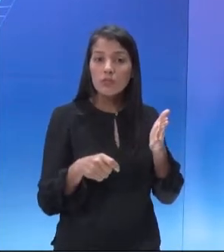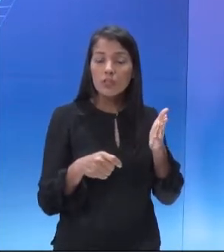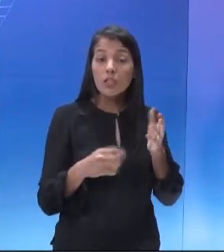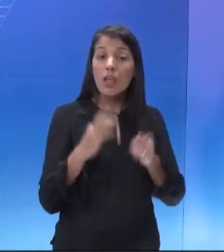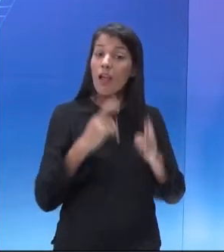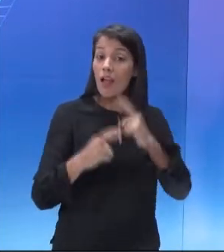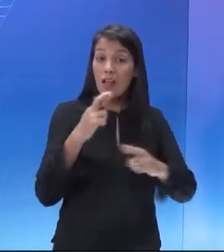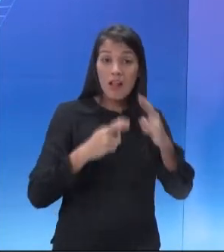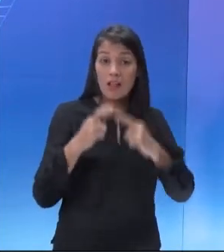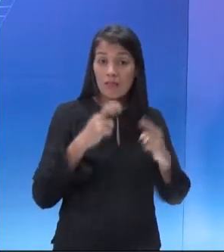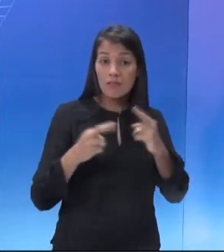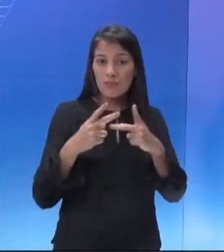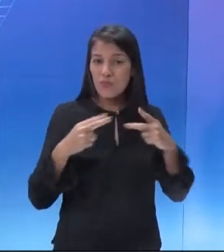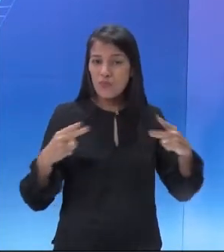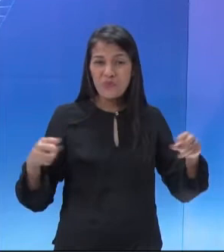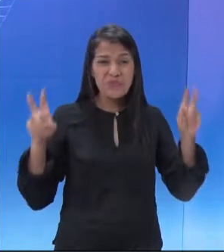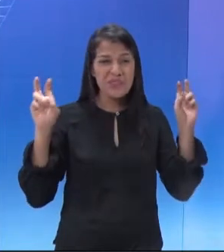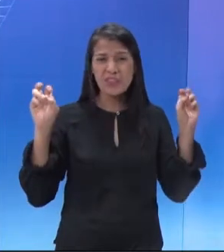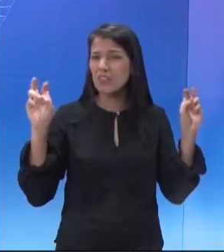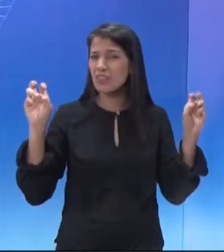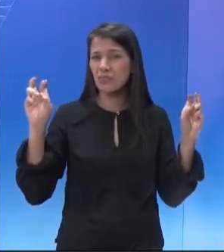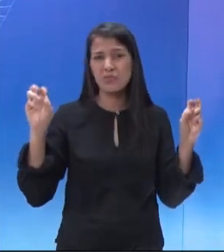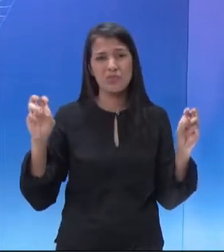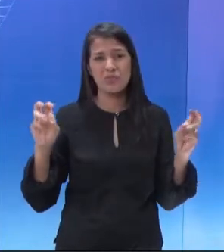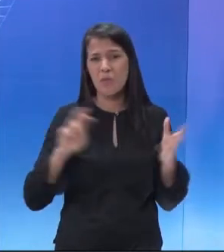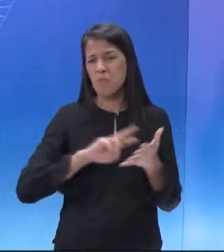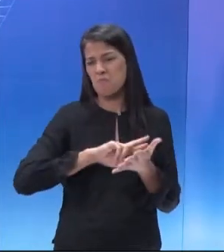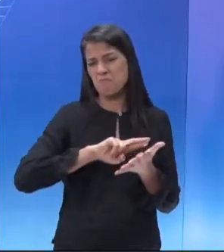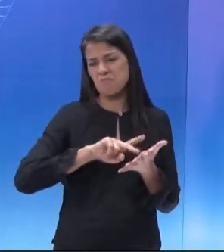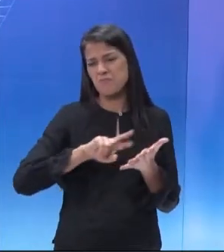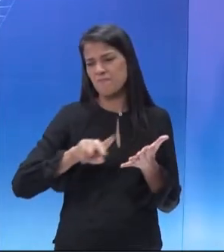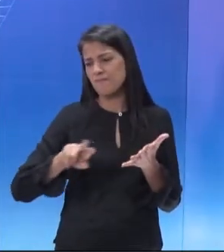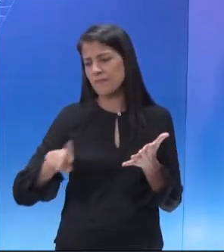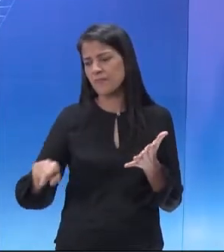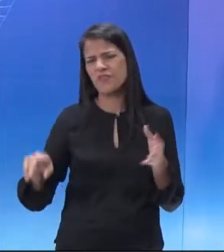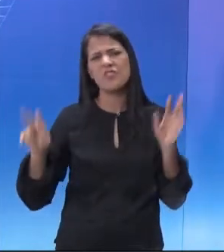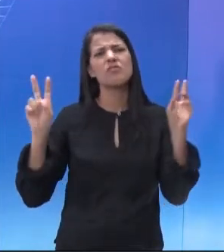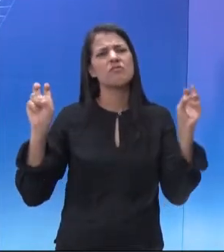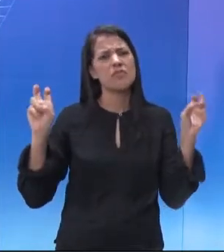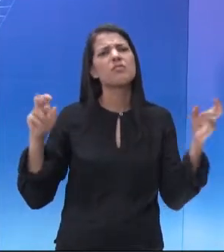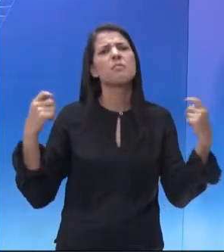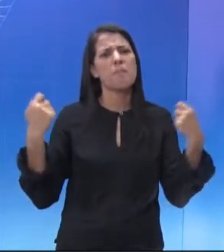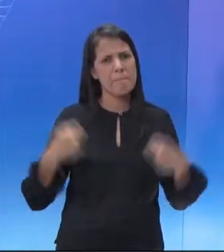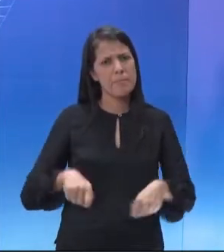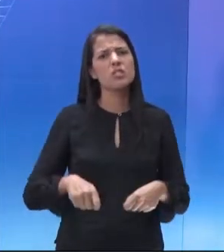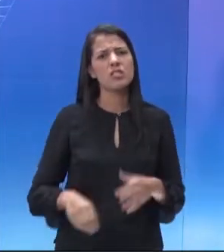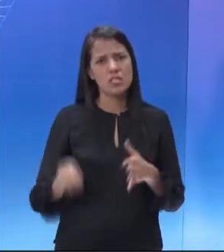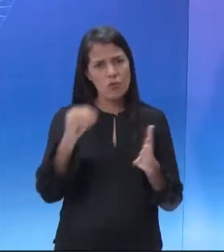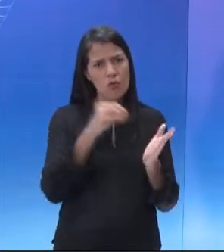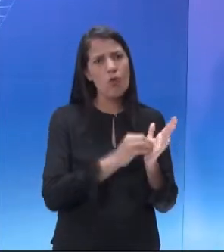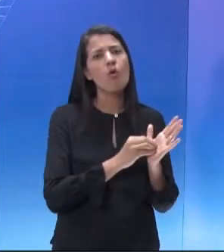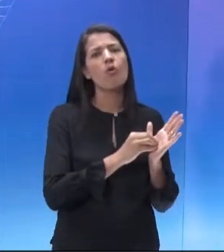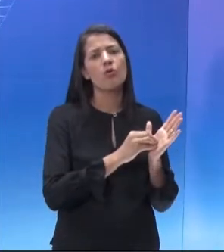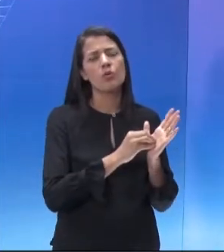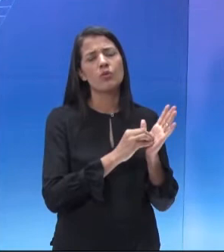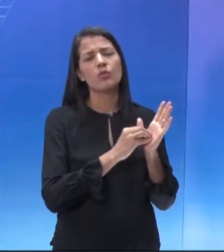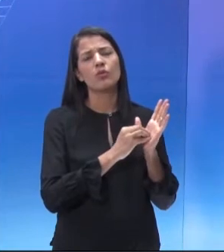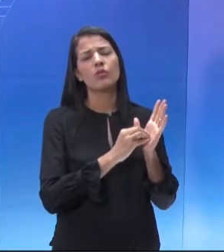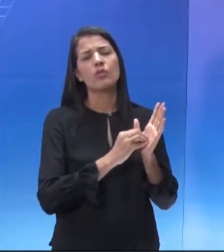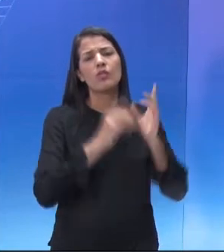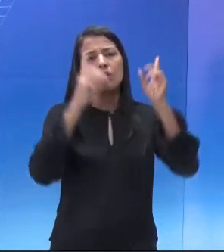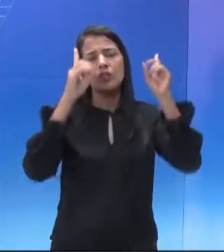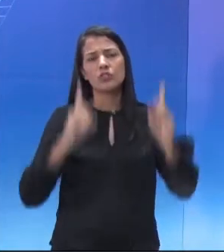vários temas, né? Você pode trazer uma citação como essa para argumentar sobre direitos